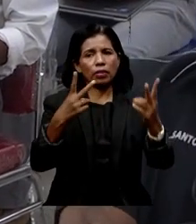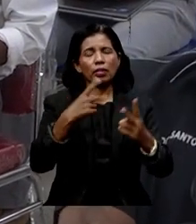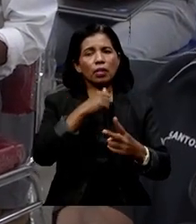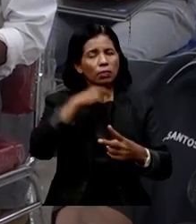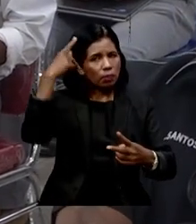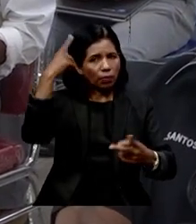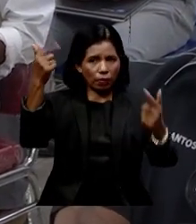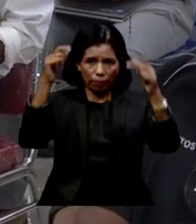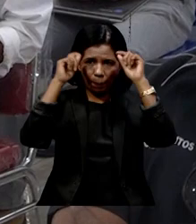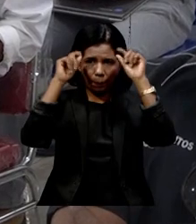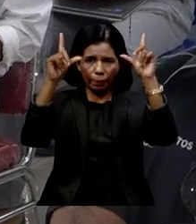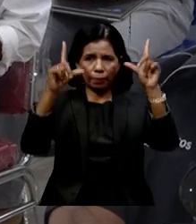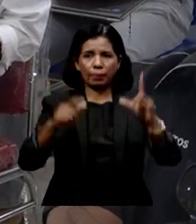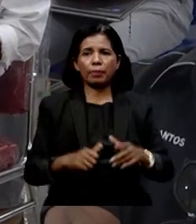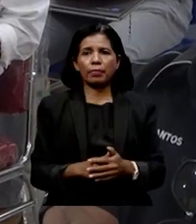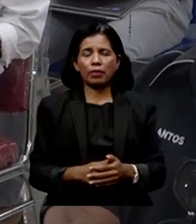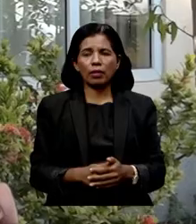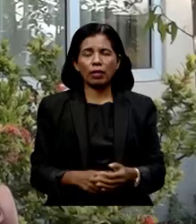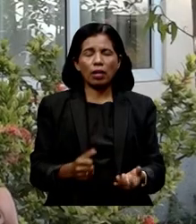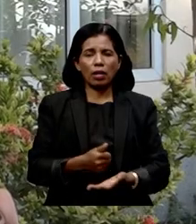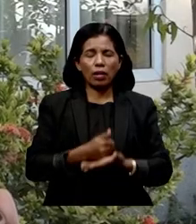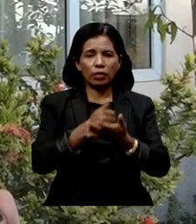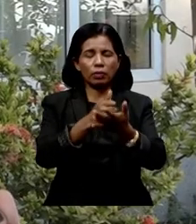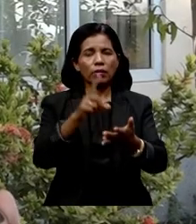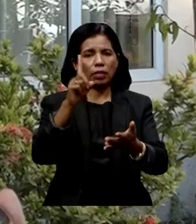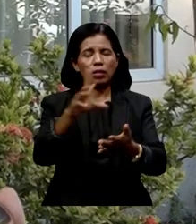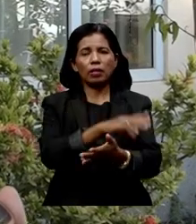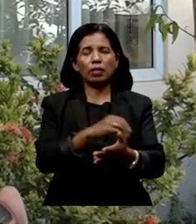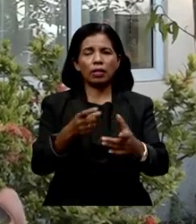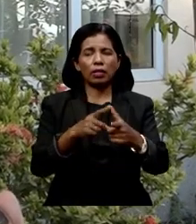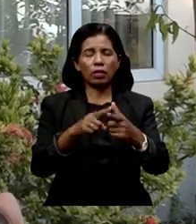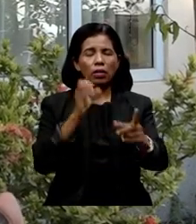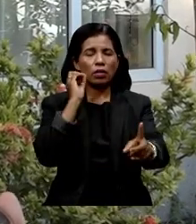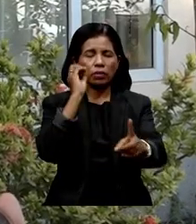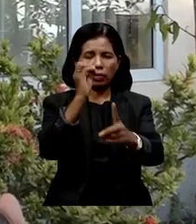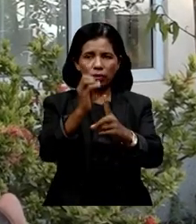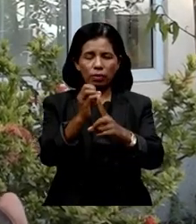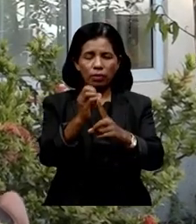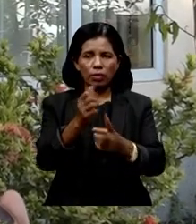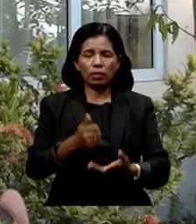Nian, mãe Timor-Leste. Apoio e dano bem maior do setor privado Sira, o objetivo é